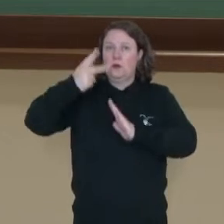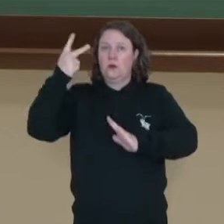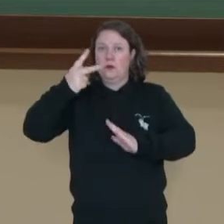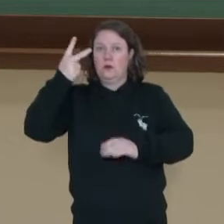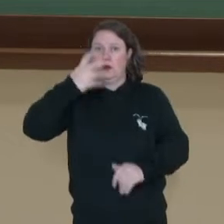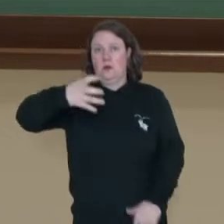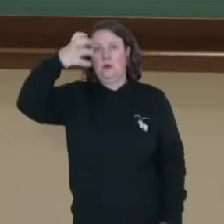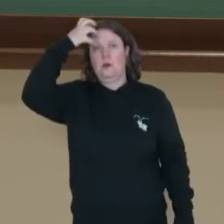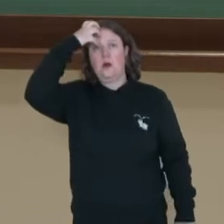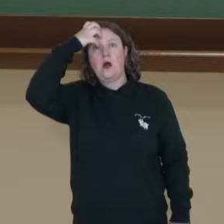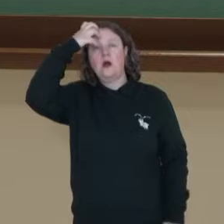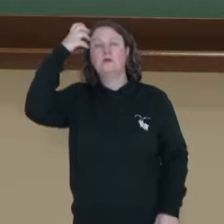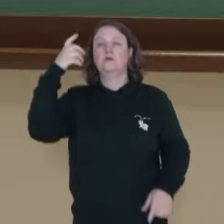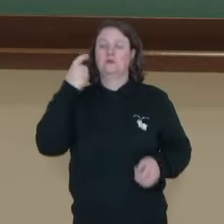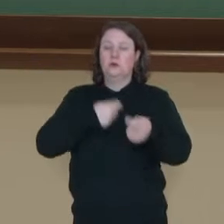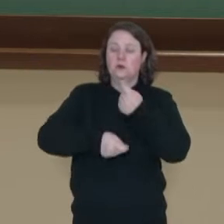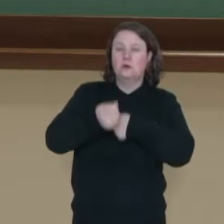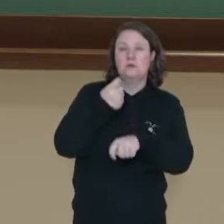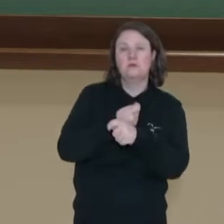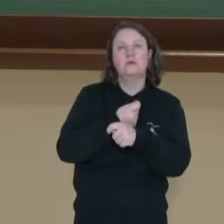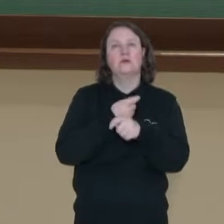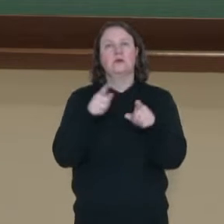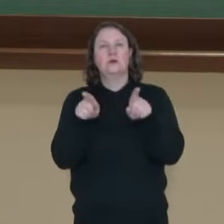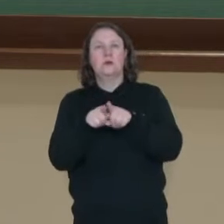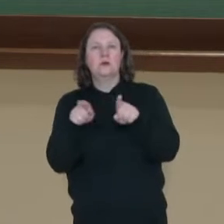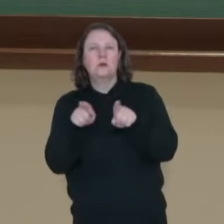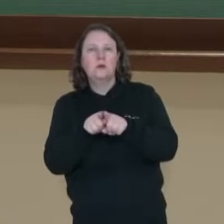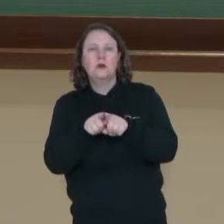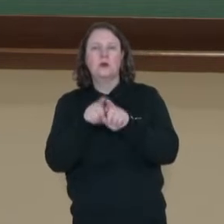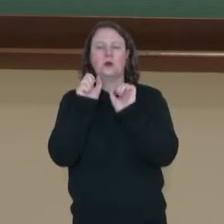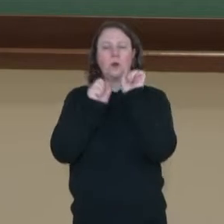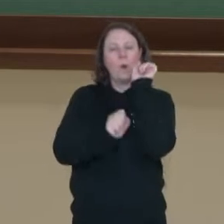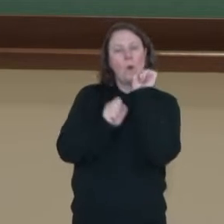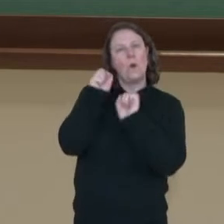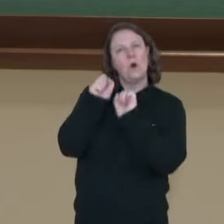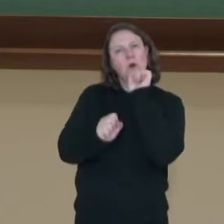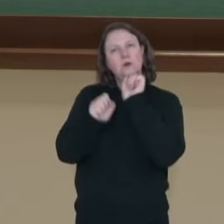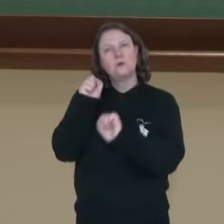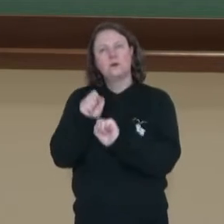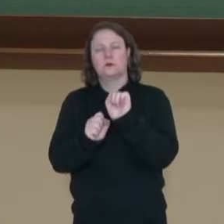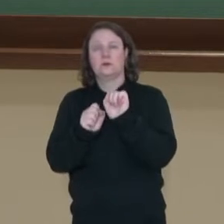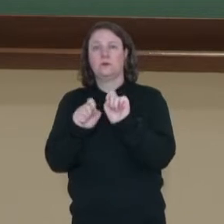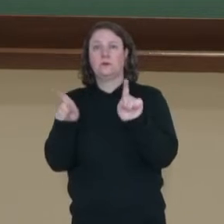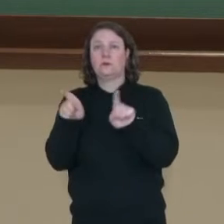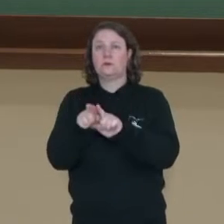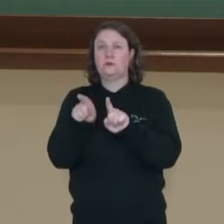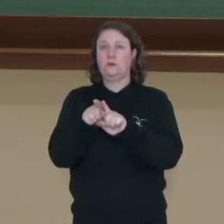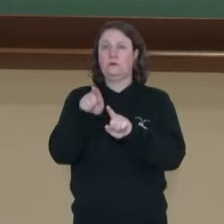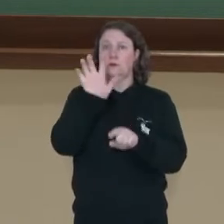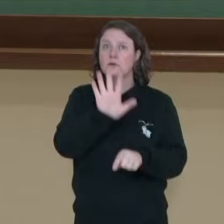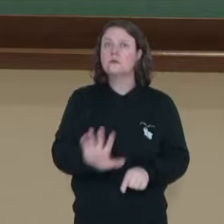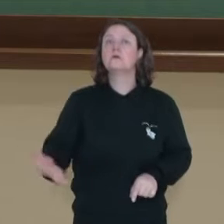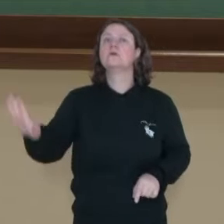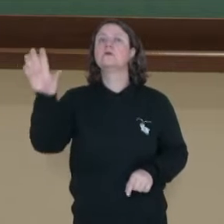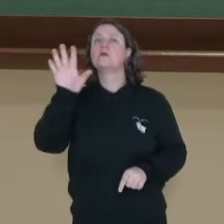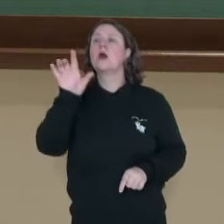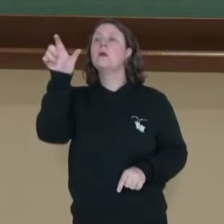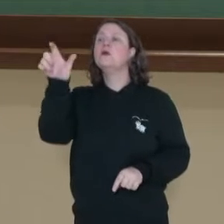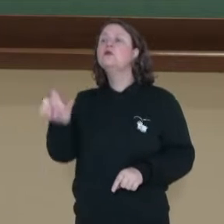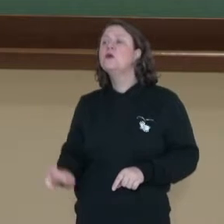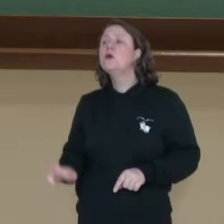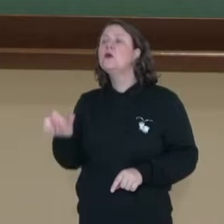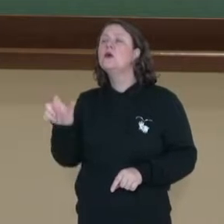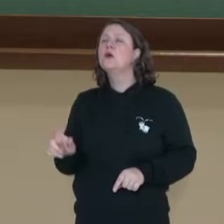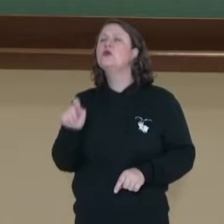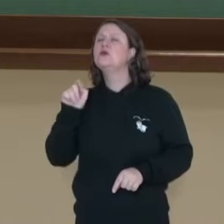dessa modernização econômica, de algumas indústrias, né? A figura do Barão de Mauá, grande